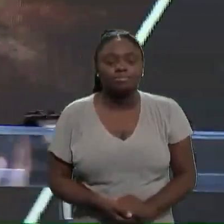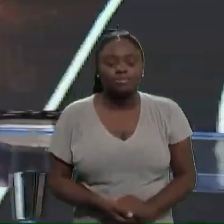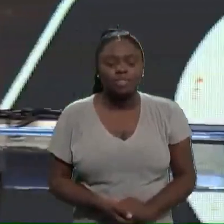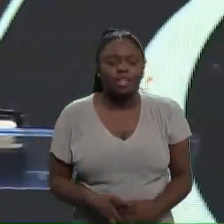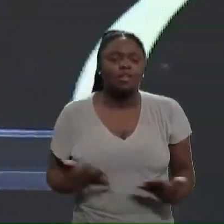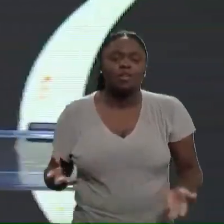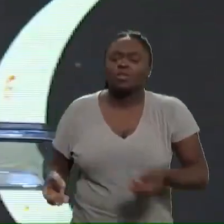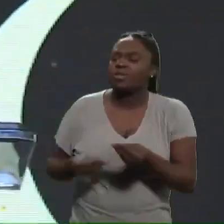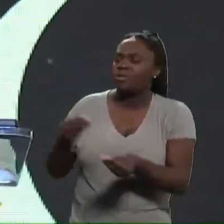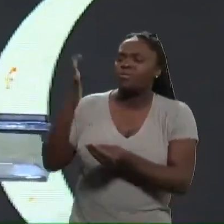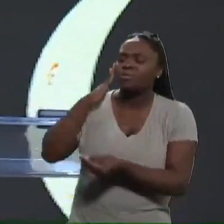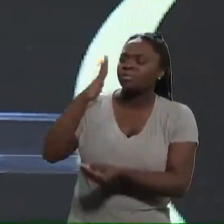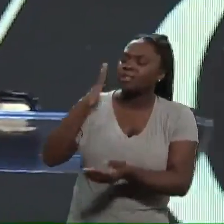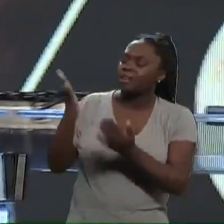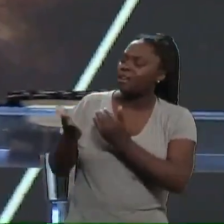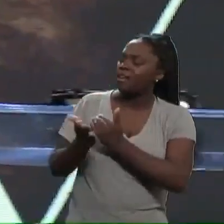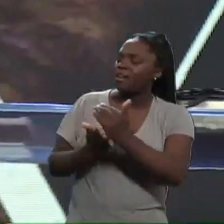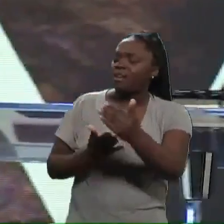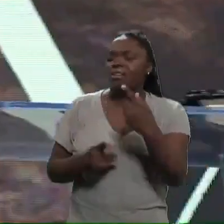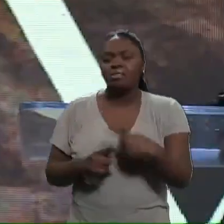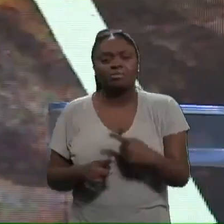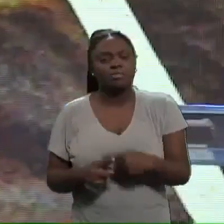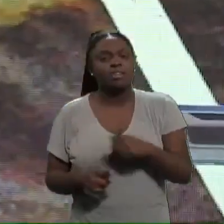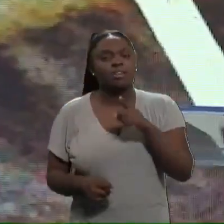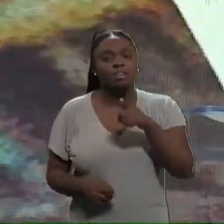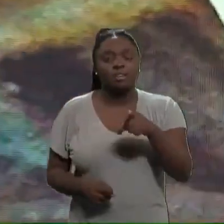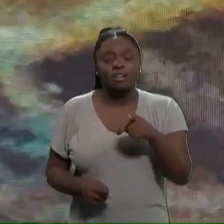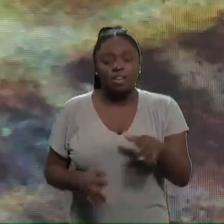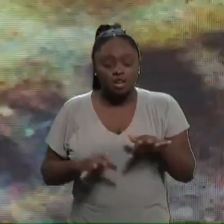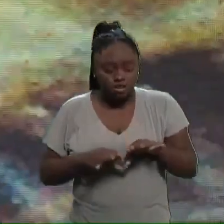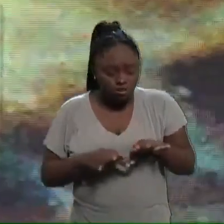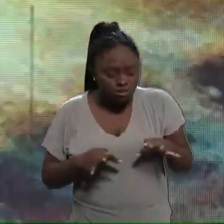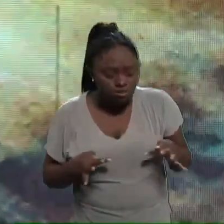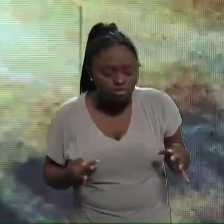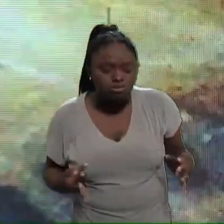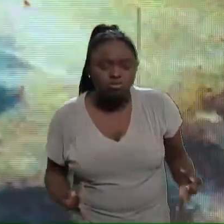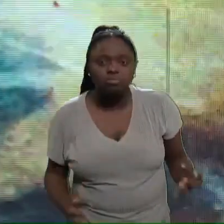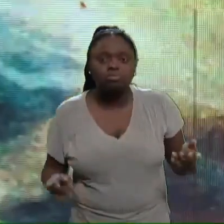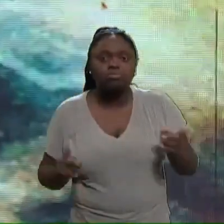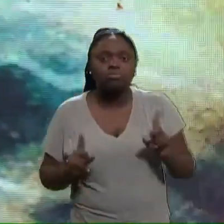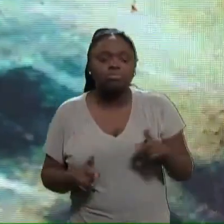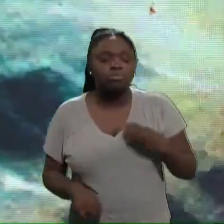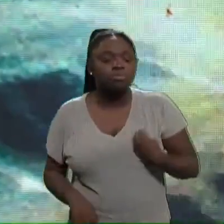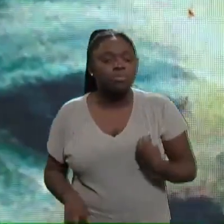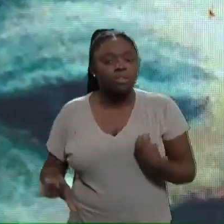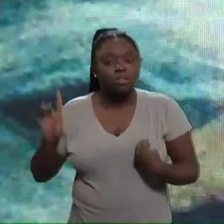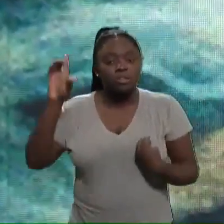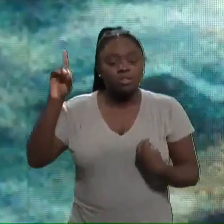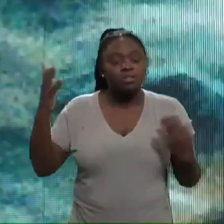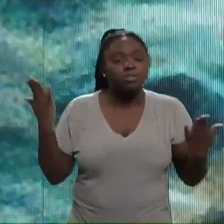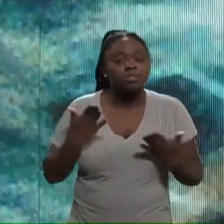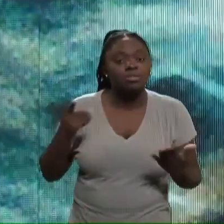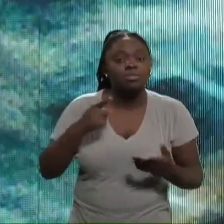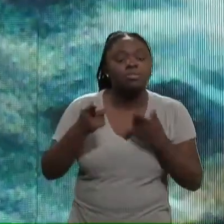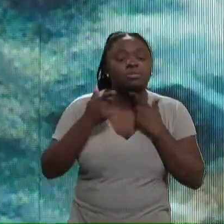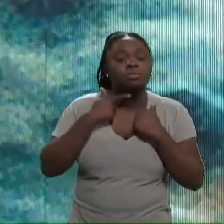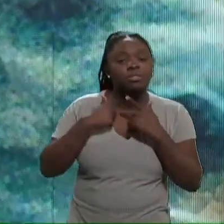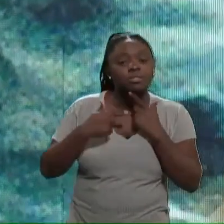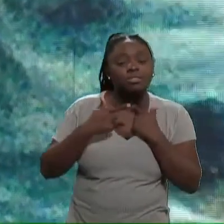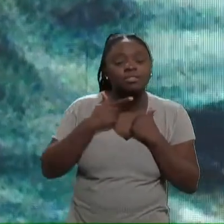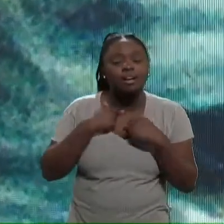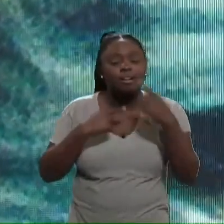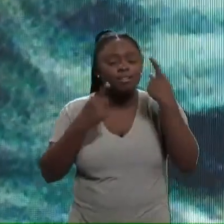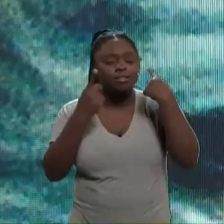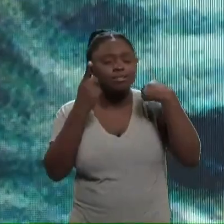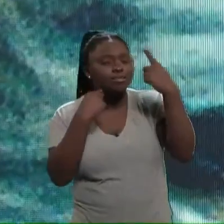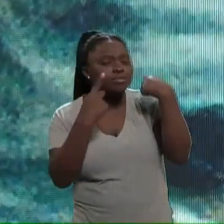Lola, como é que eu sei que está brotando? Porque há muito tempo você não se quebrantava na presença. E você está com vontade de chorar aí no seu